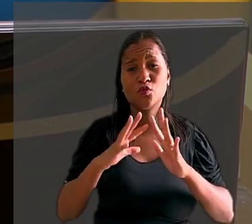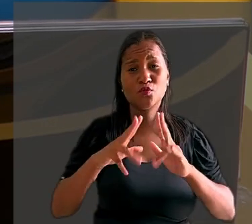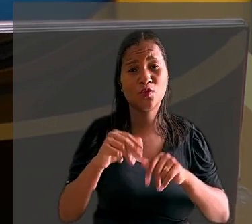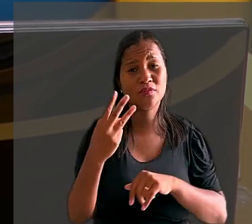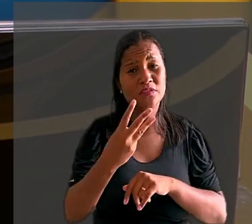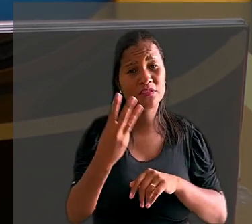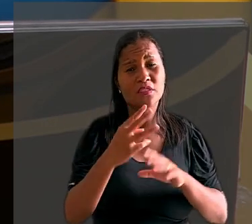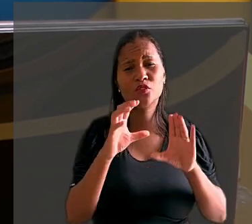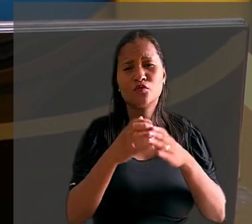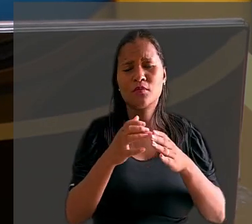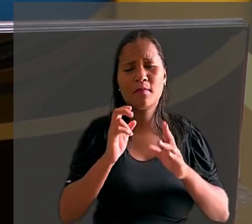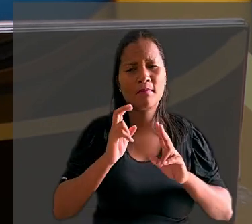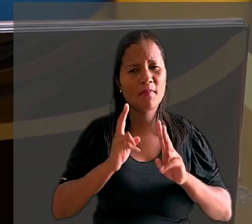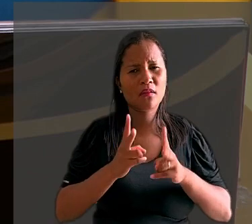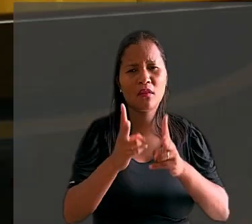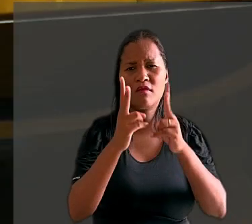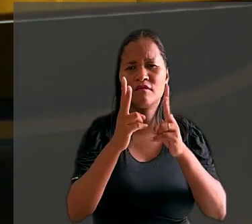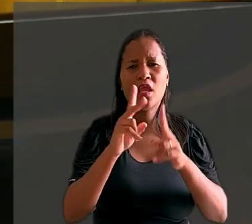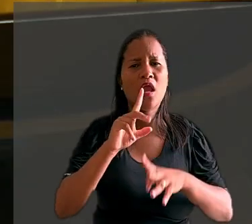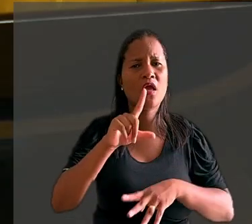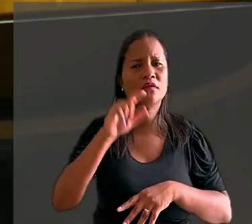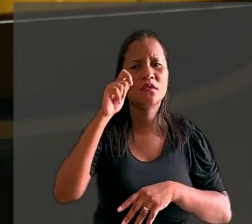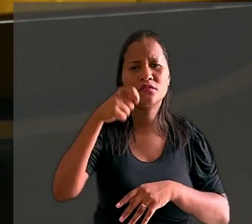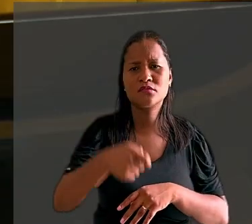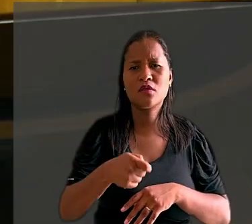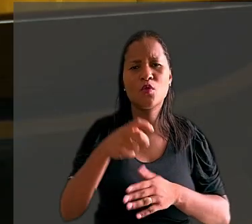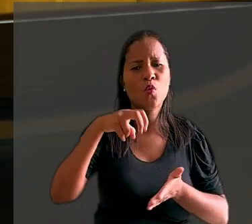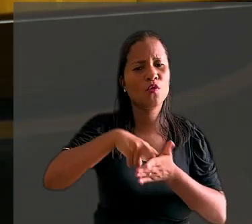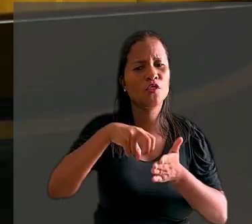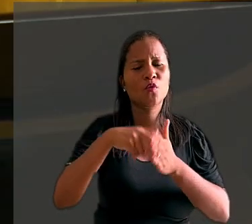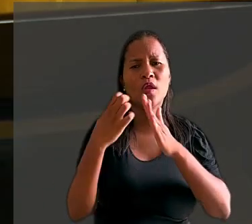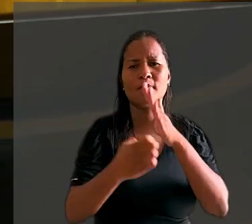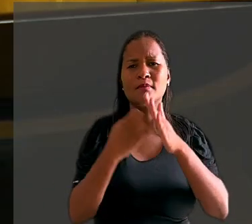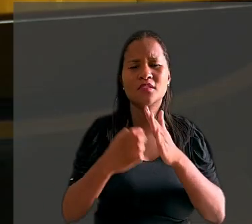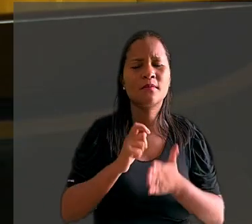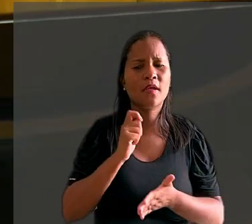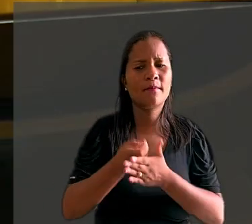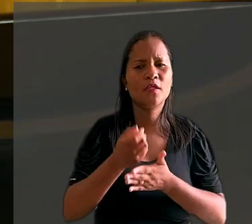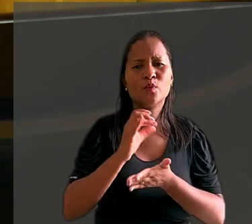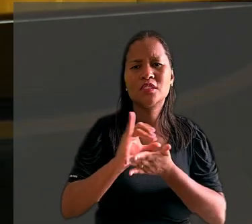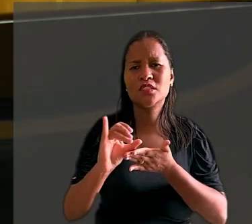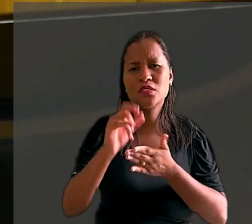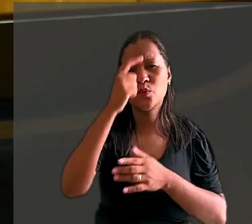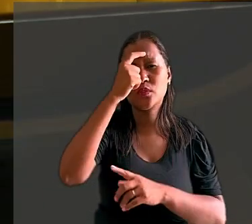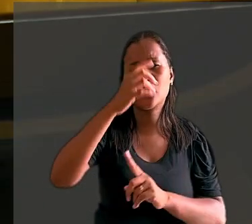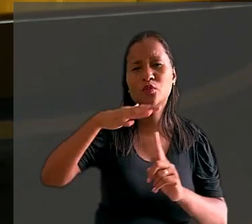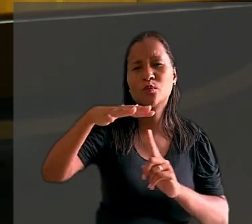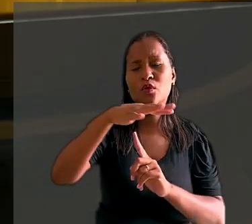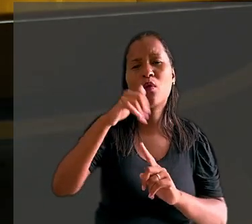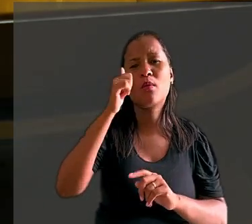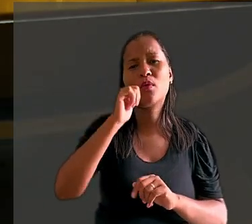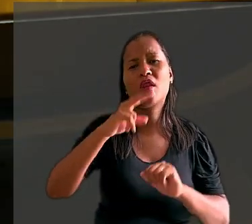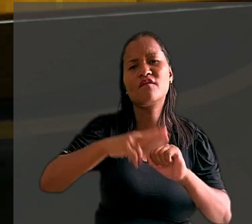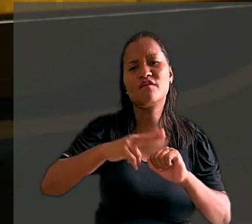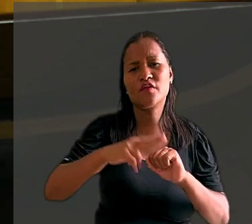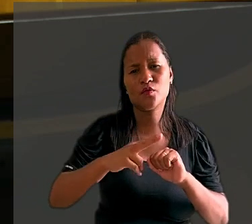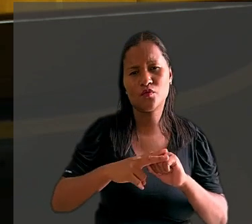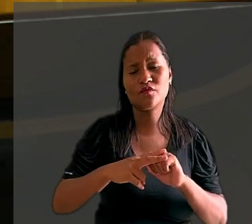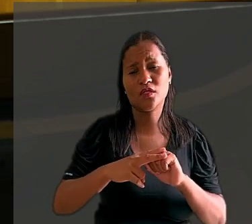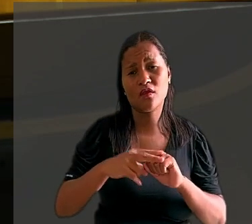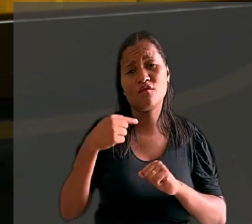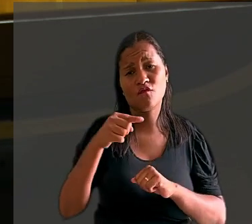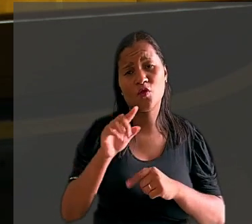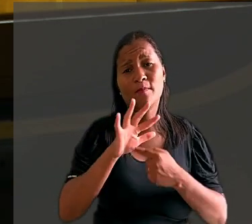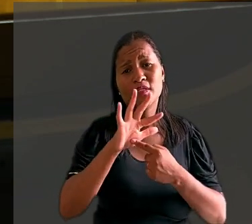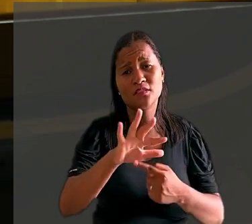da empregadora. Por unanimidade, a terceira turma manteve a decisão que condenou a empresa ao pagamento de indenização